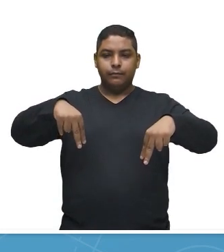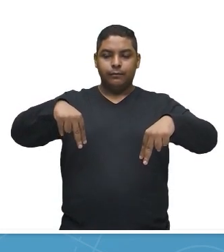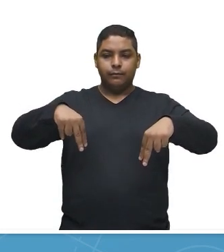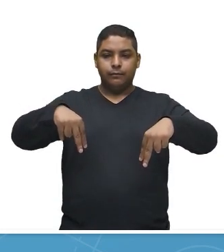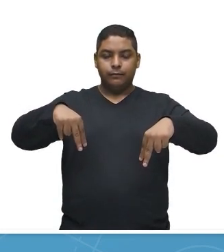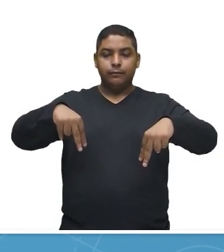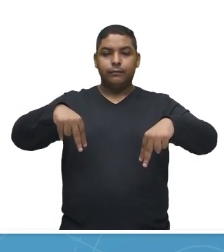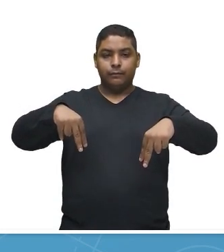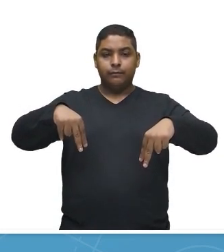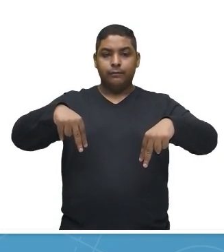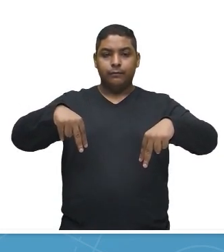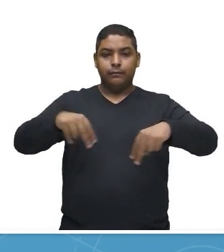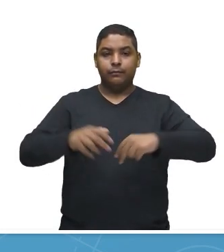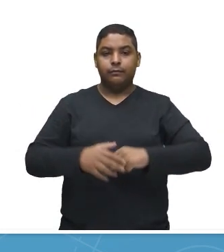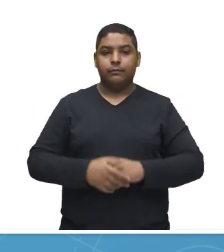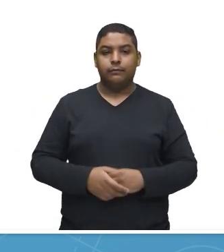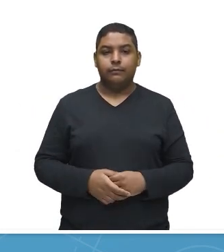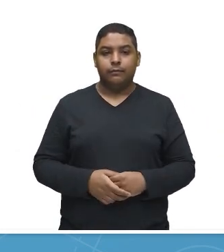tá?